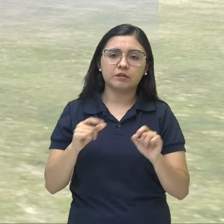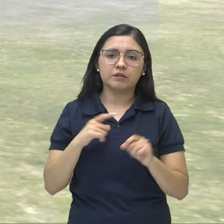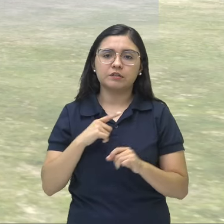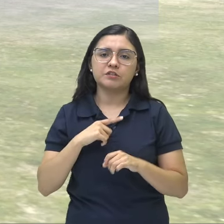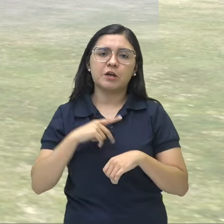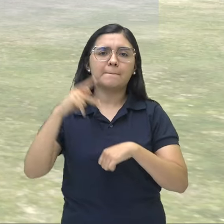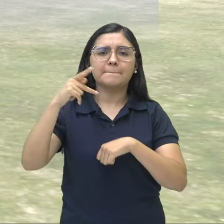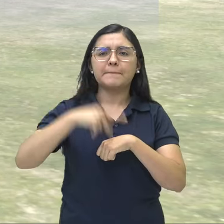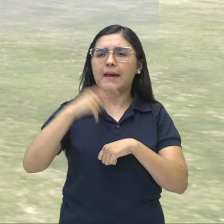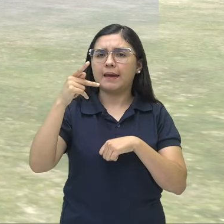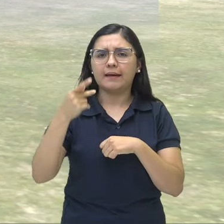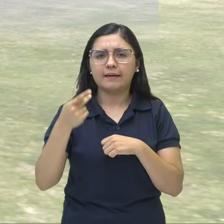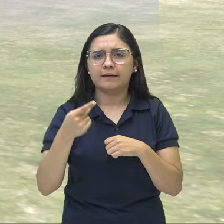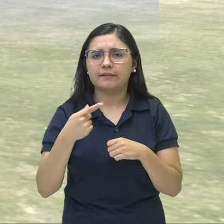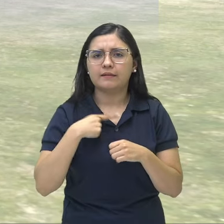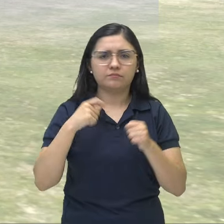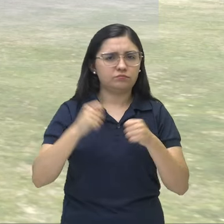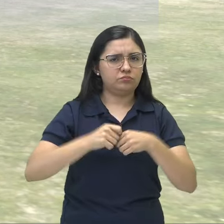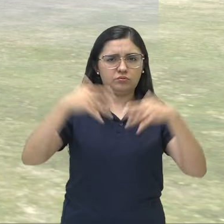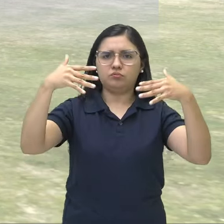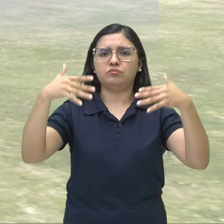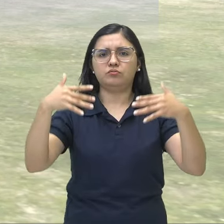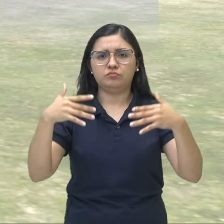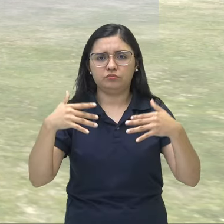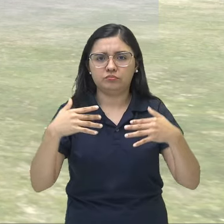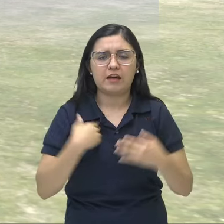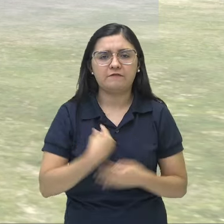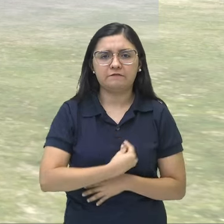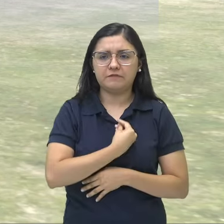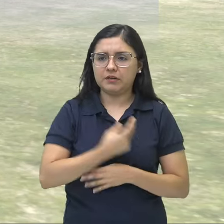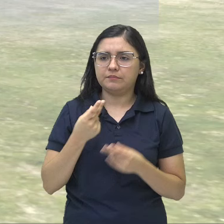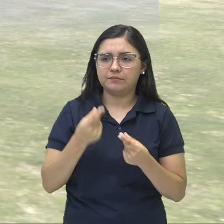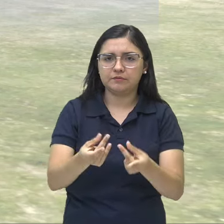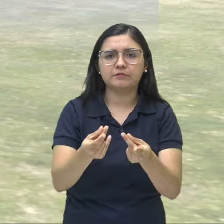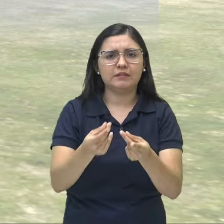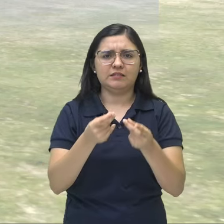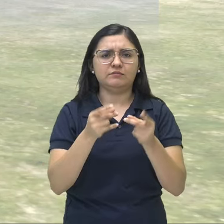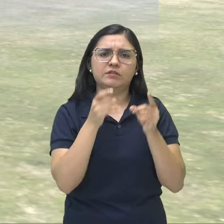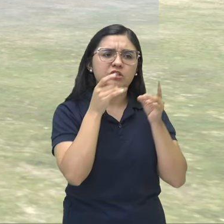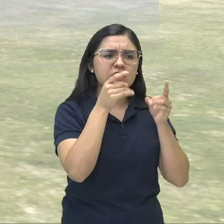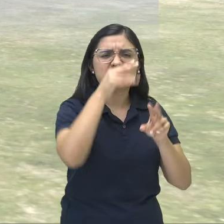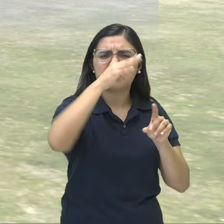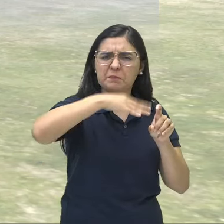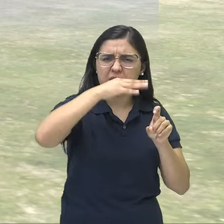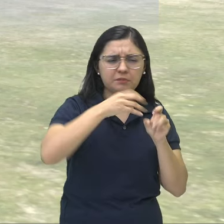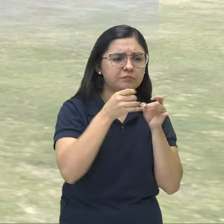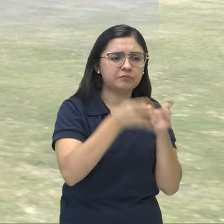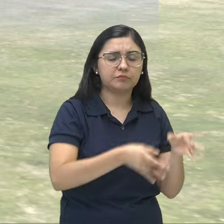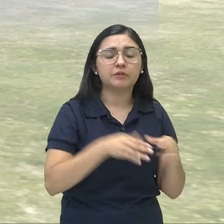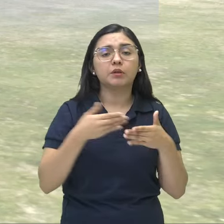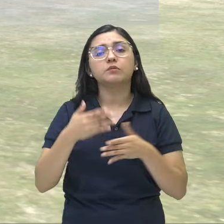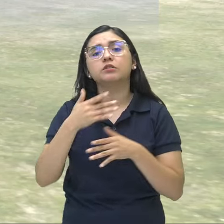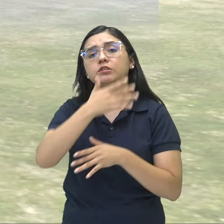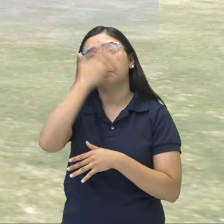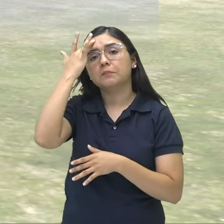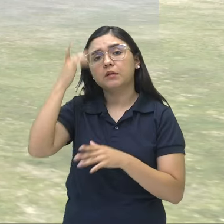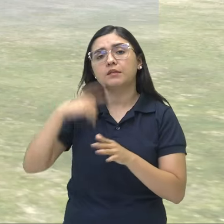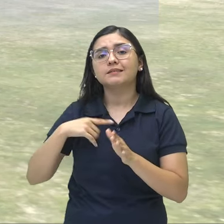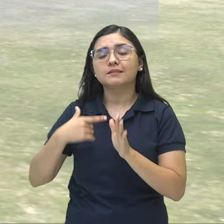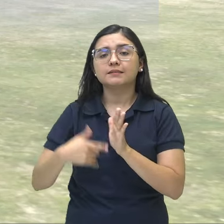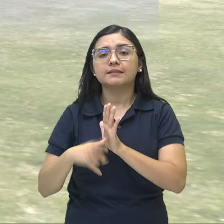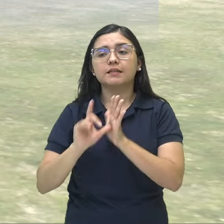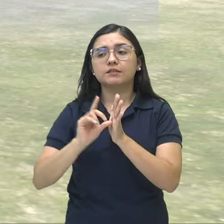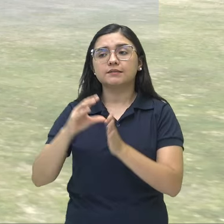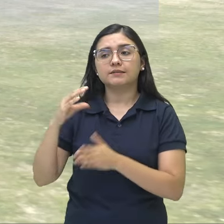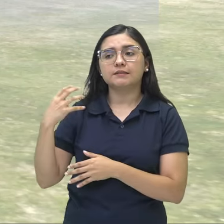pedra filosofal, que existia o elixir da longa vida. Então, foi a partir daí, desses pensadores, ou seja, esses pré-cientistas,